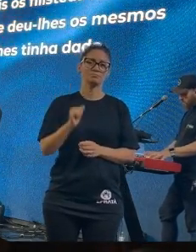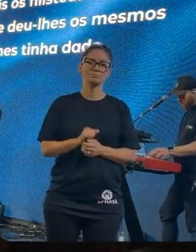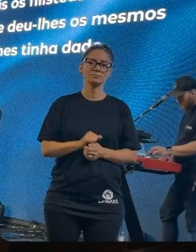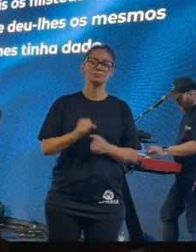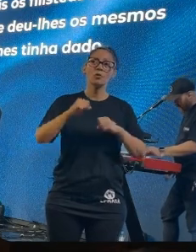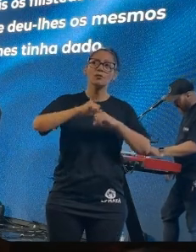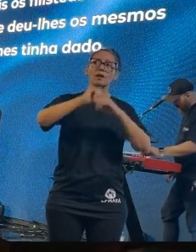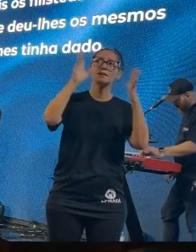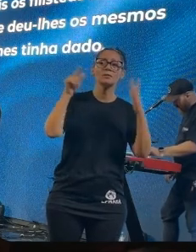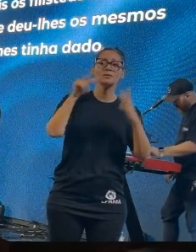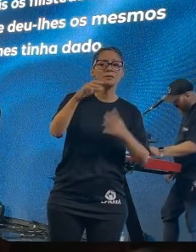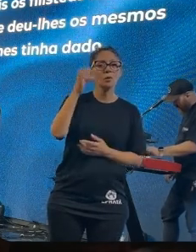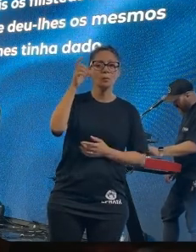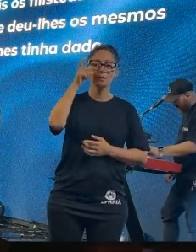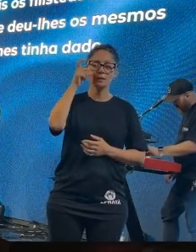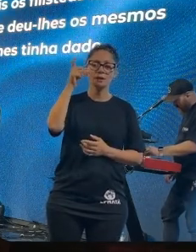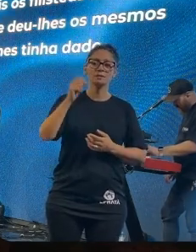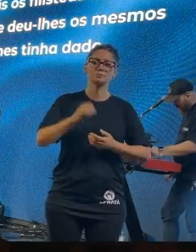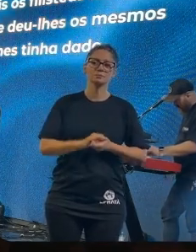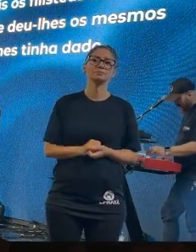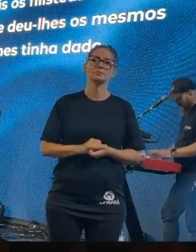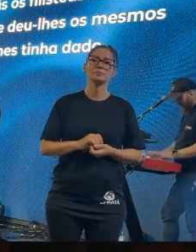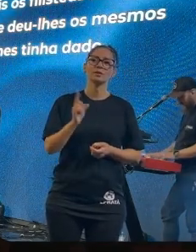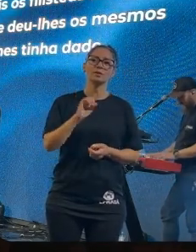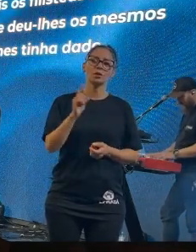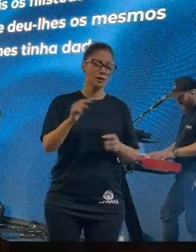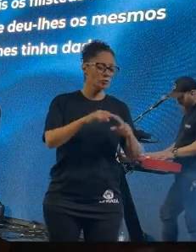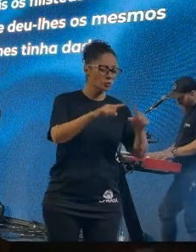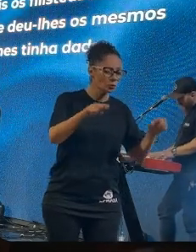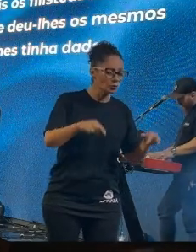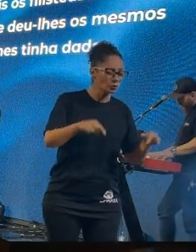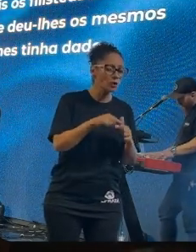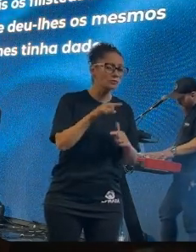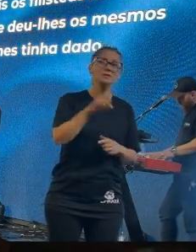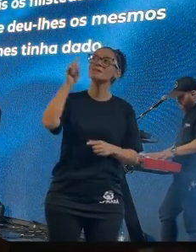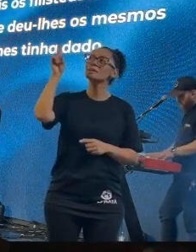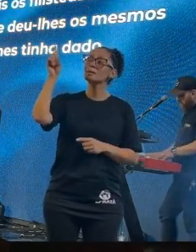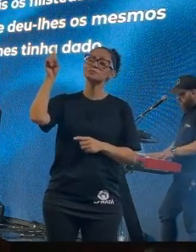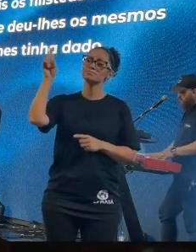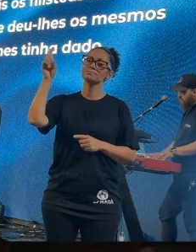compreender. Ei, não é só sobre novos poços que Deus quer te dar.